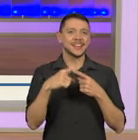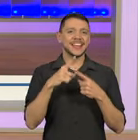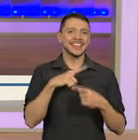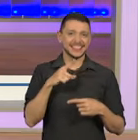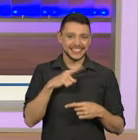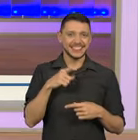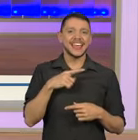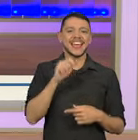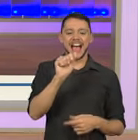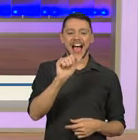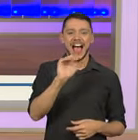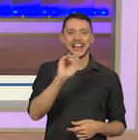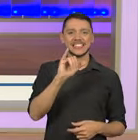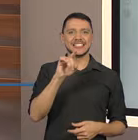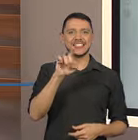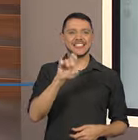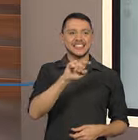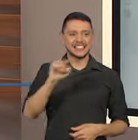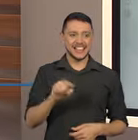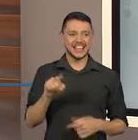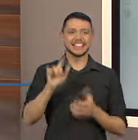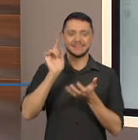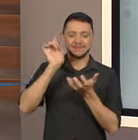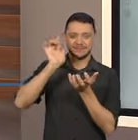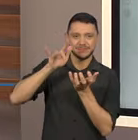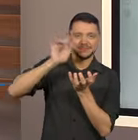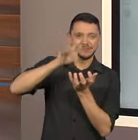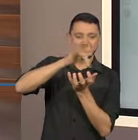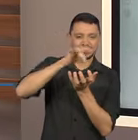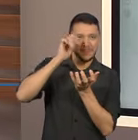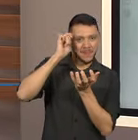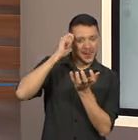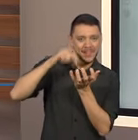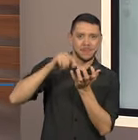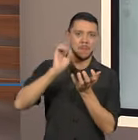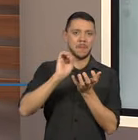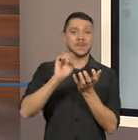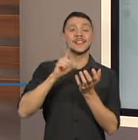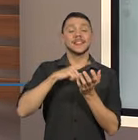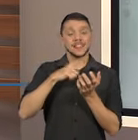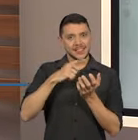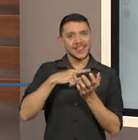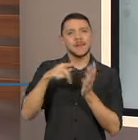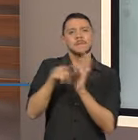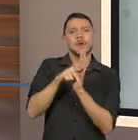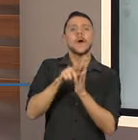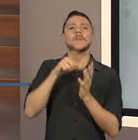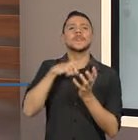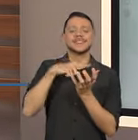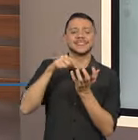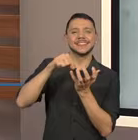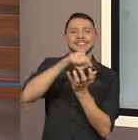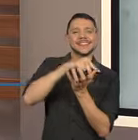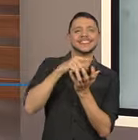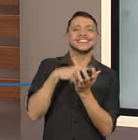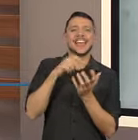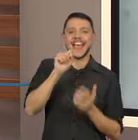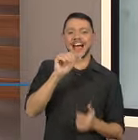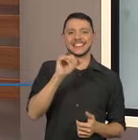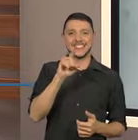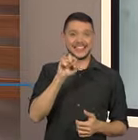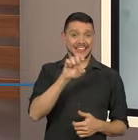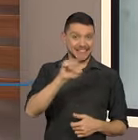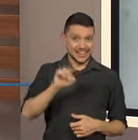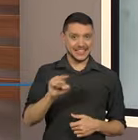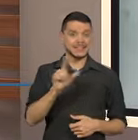coisa que eu falo para vocês que é importante, porque eu fiz questão de mostrar a imagem do bebê. Tá? Quando você está introduzindo alimentos sólidos